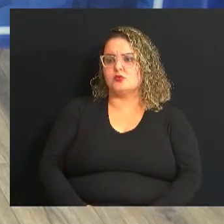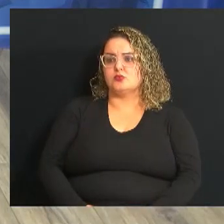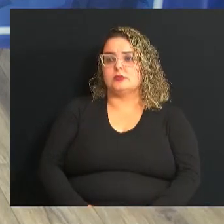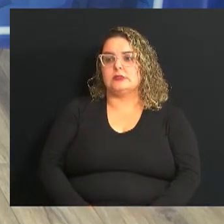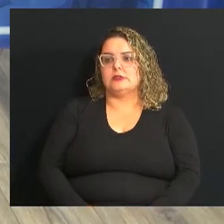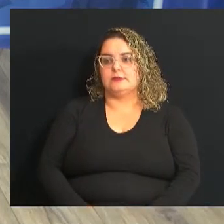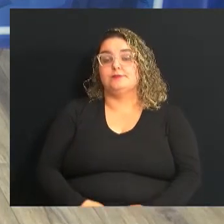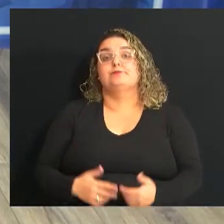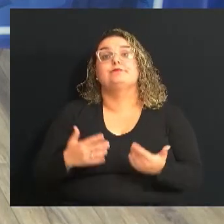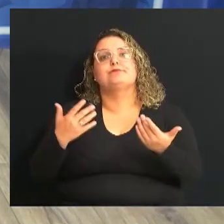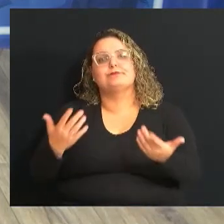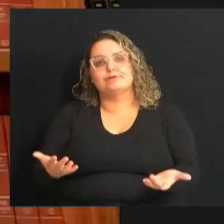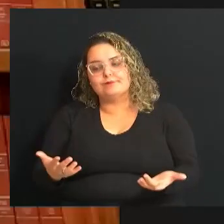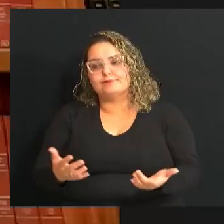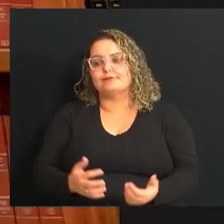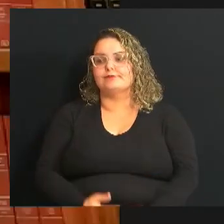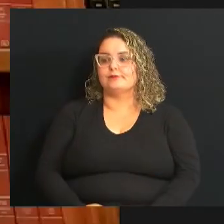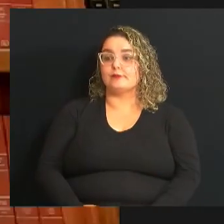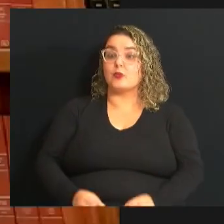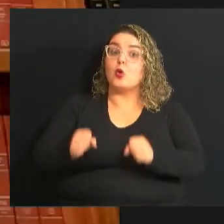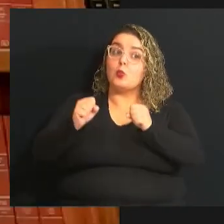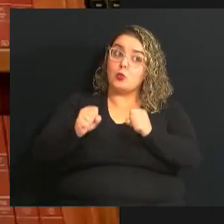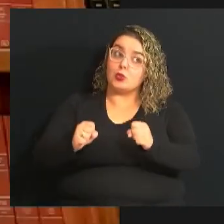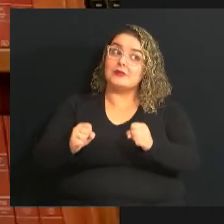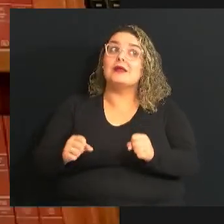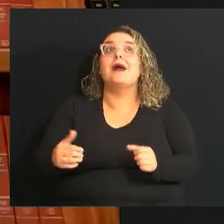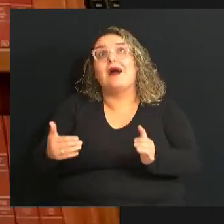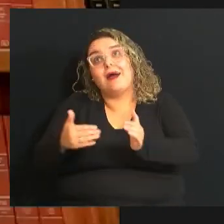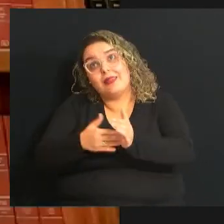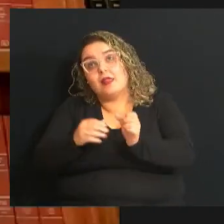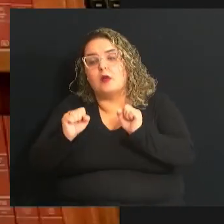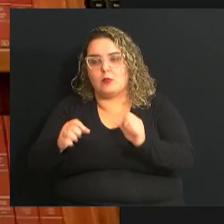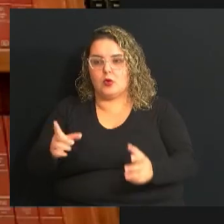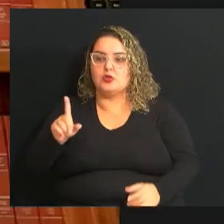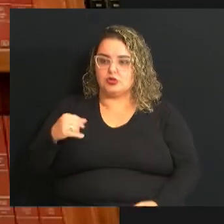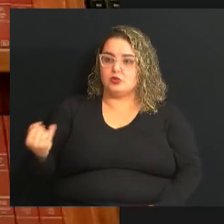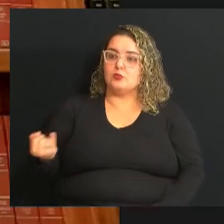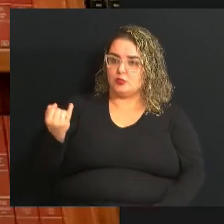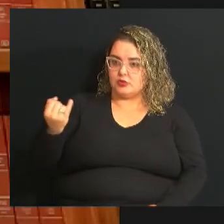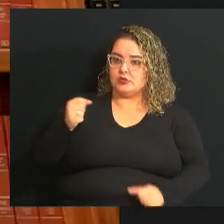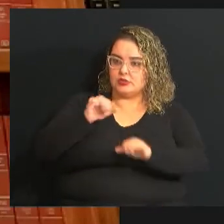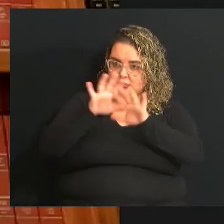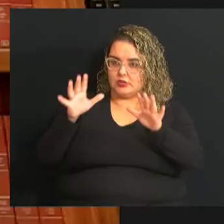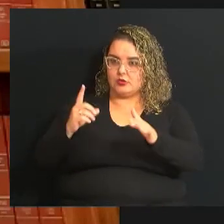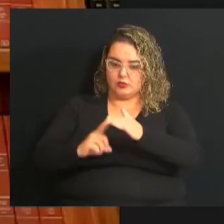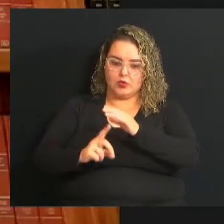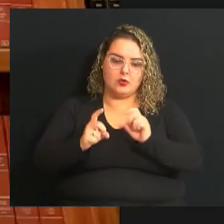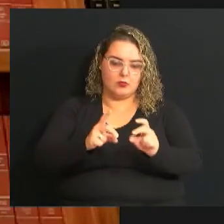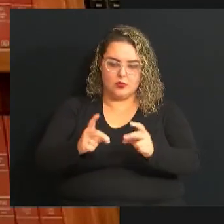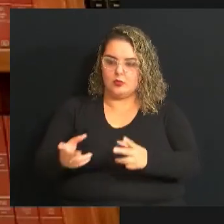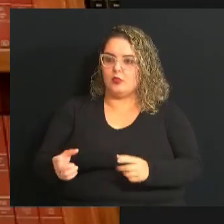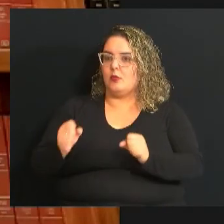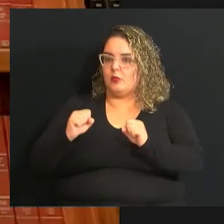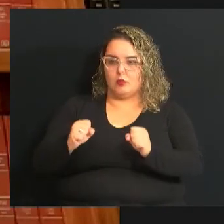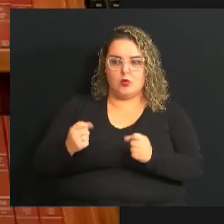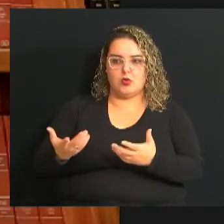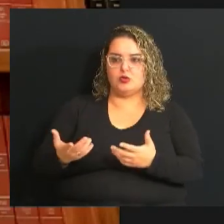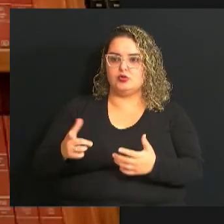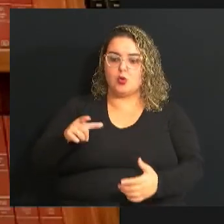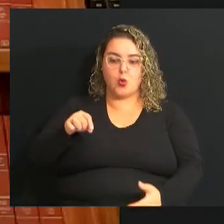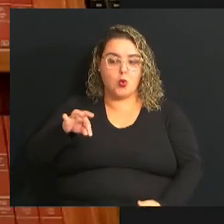com Covid-19 aqui em Campinas entre 28 de agosto e 19 de novembro estavam com o esquema